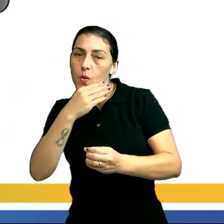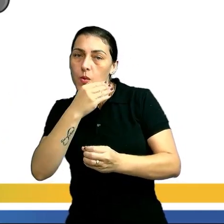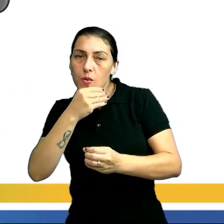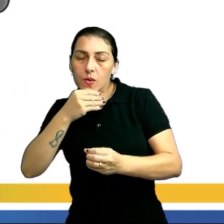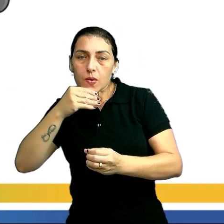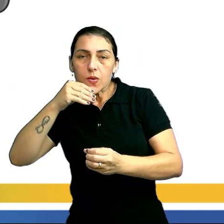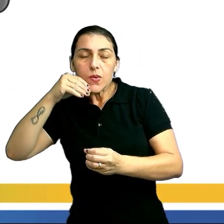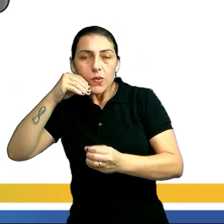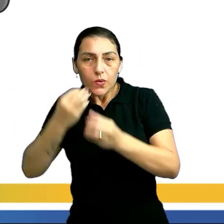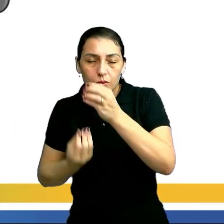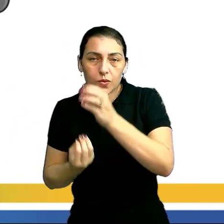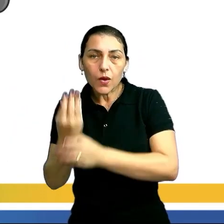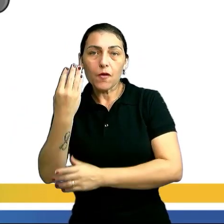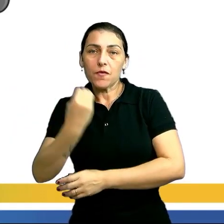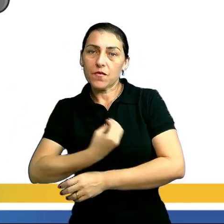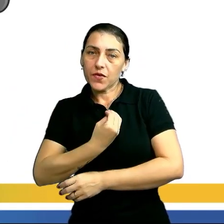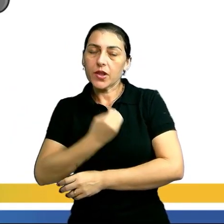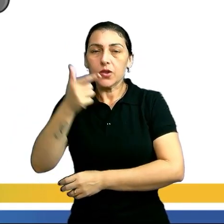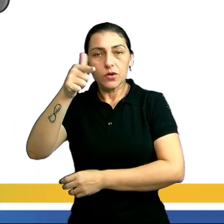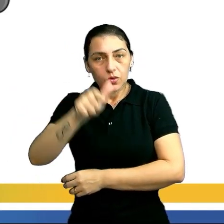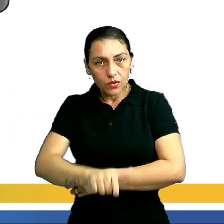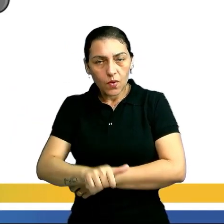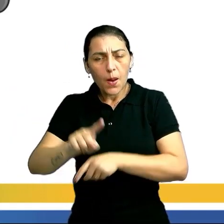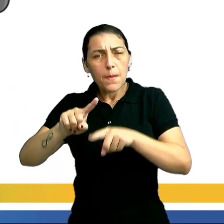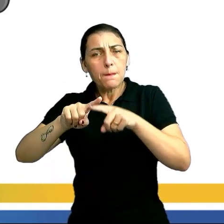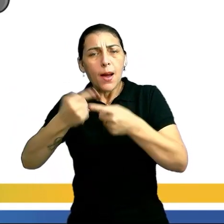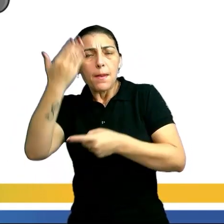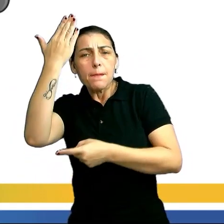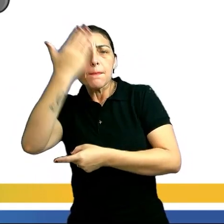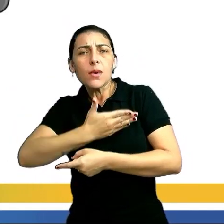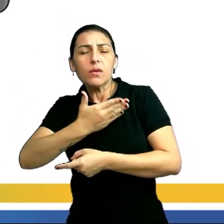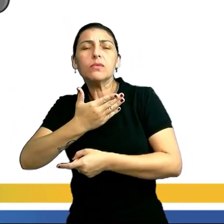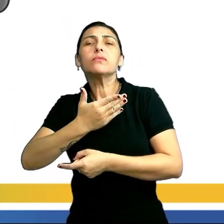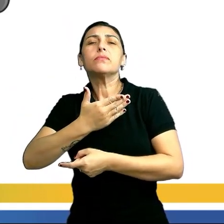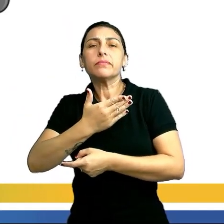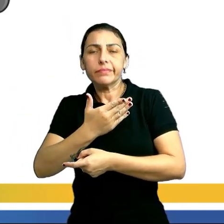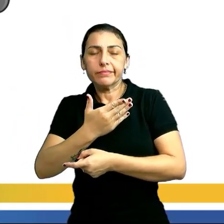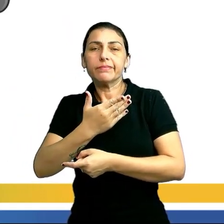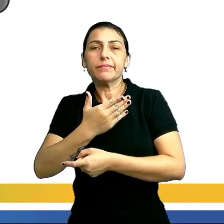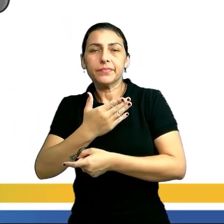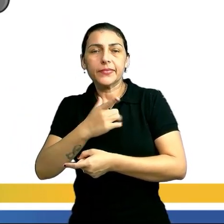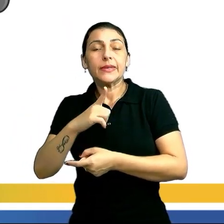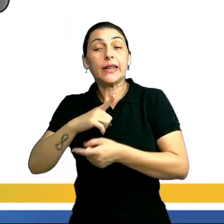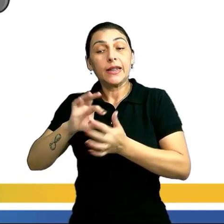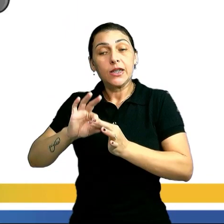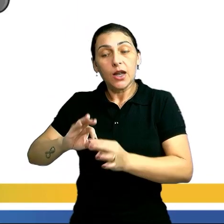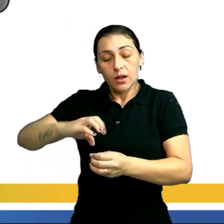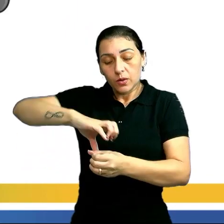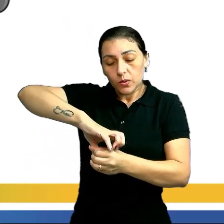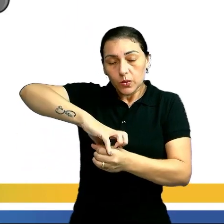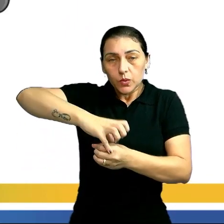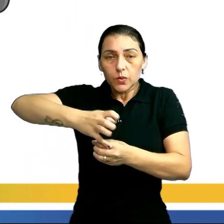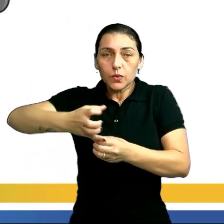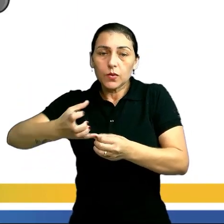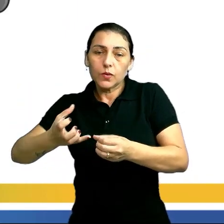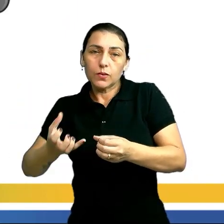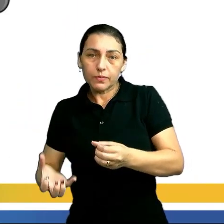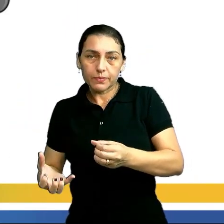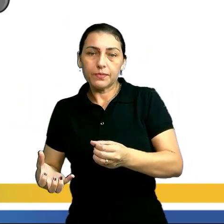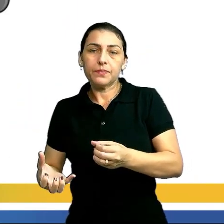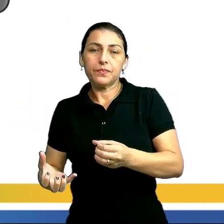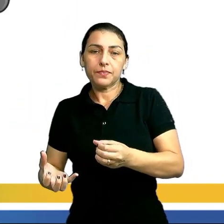nutritivo originou vida novamente. Mas para provar que ele deixaria aberto e mesmo